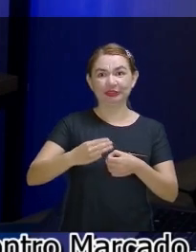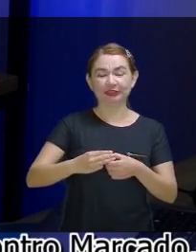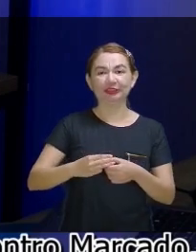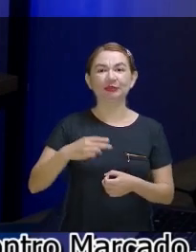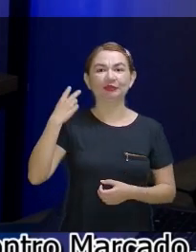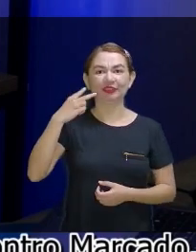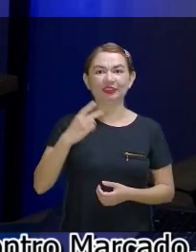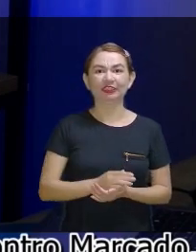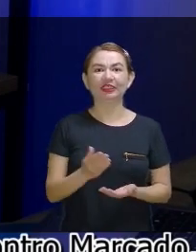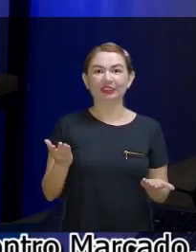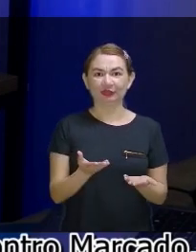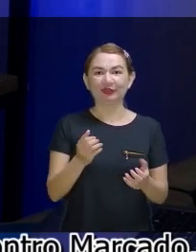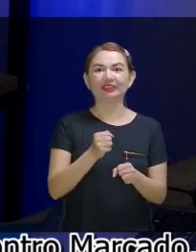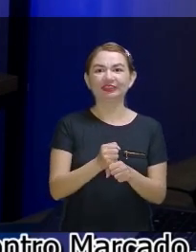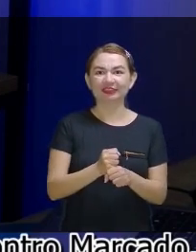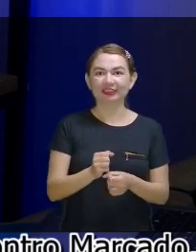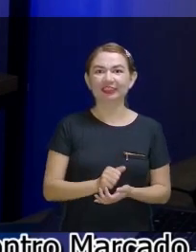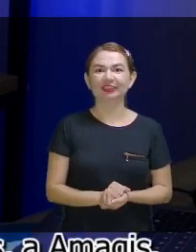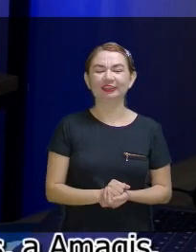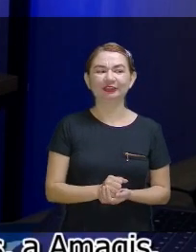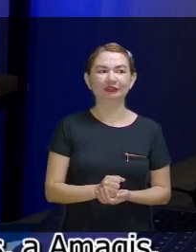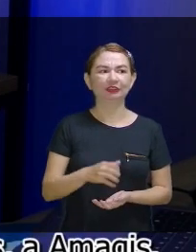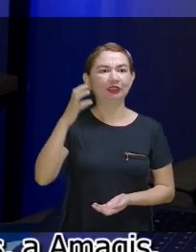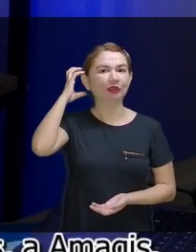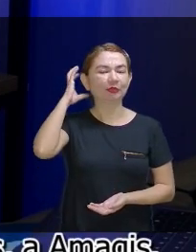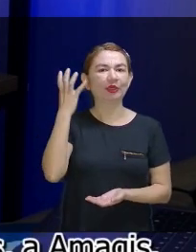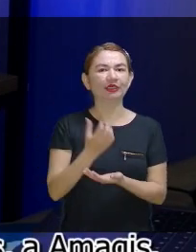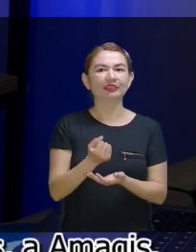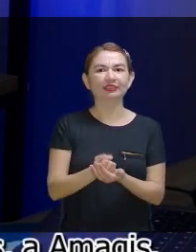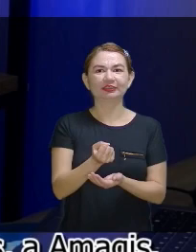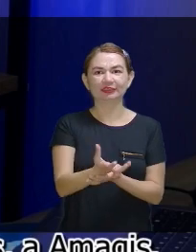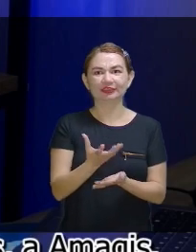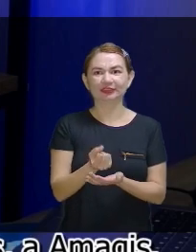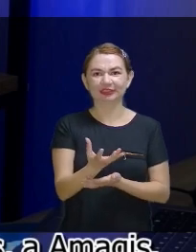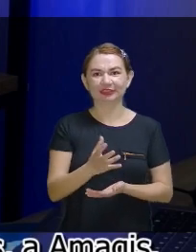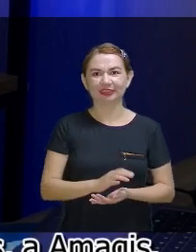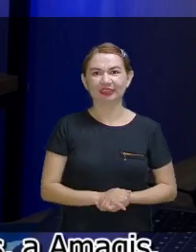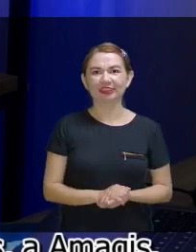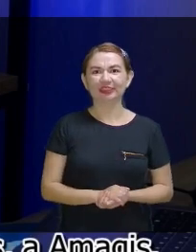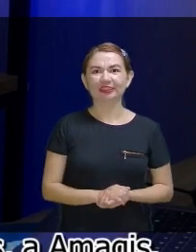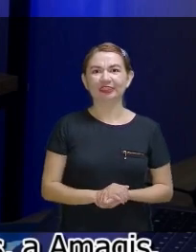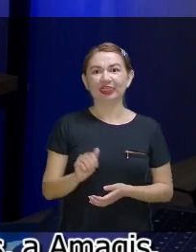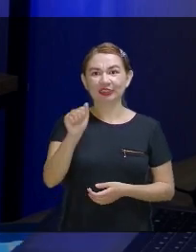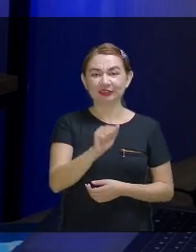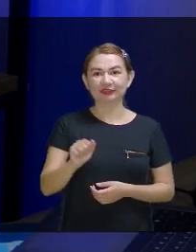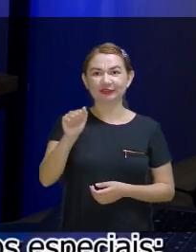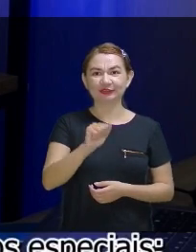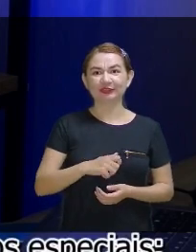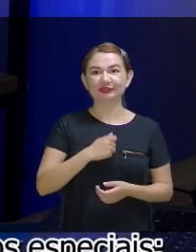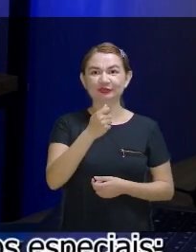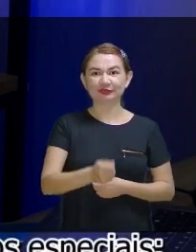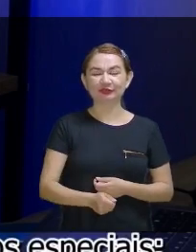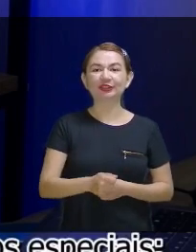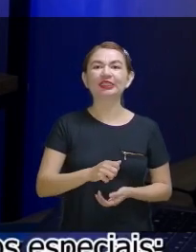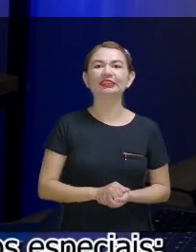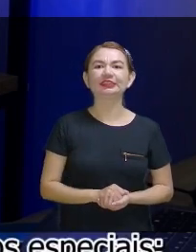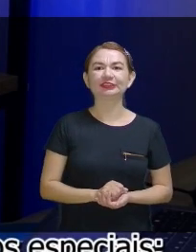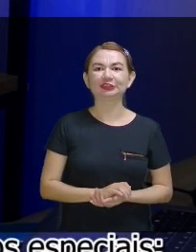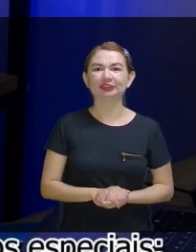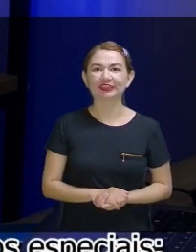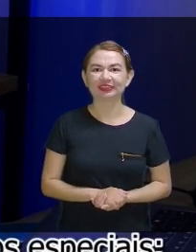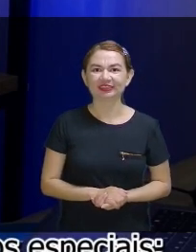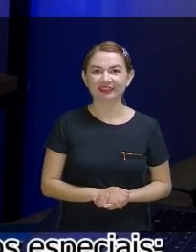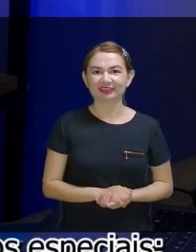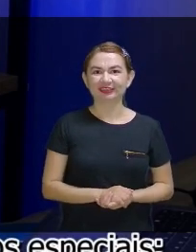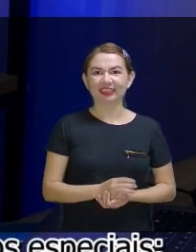de hoje do nosso podcast Encontro Marcado, numa parceria com a Associação dos Magistrados Mineiros, a AMAGES. E para falar sobre o assunto, eu recebo aqui